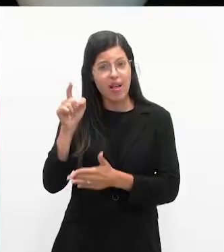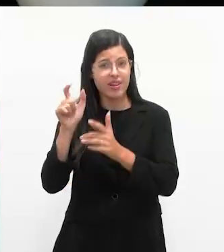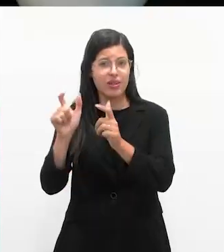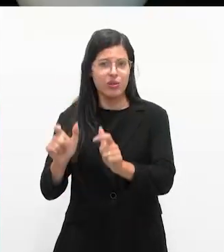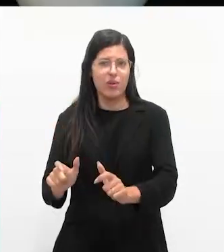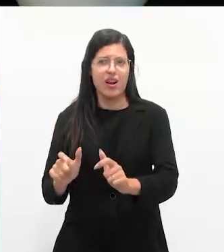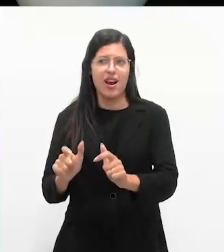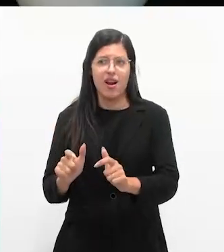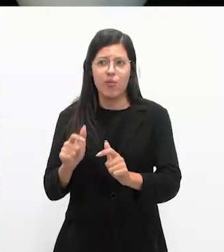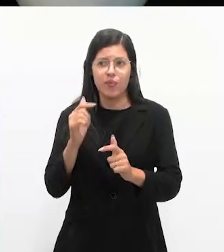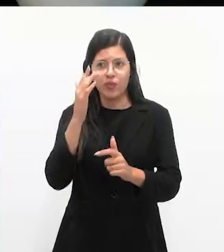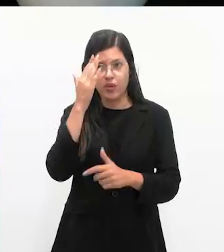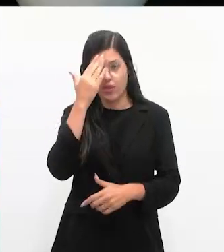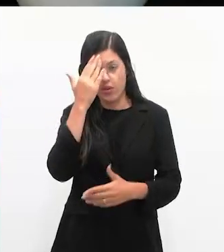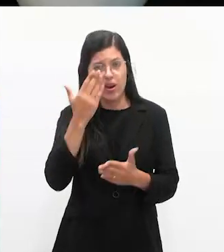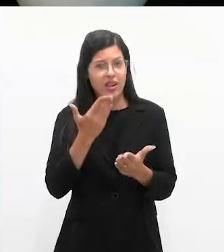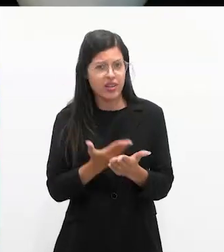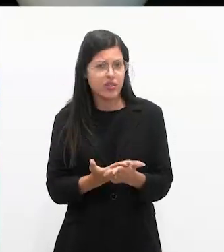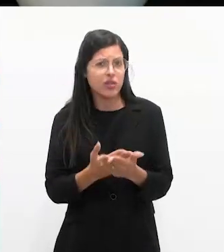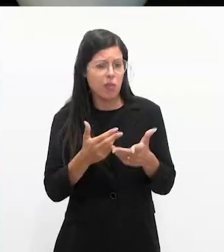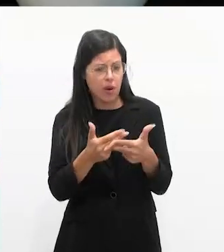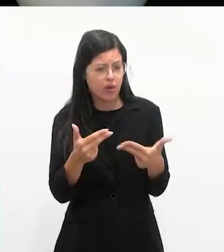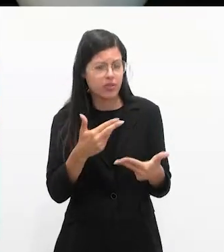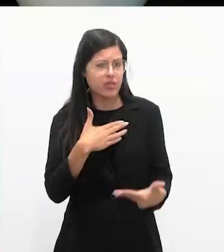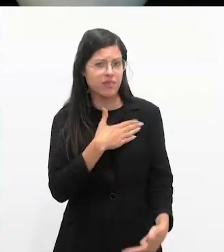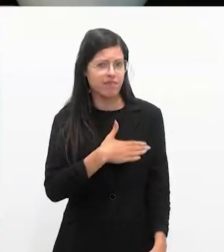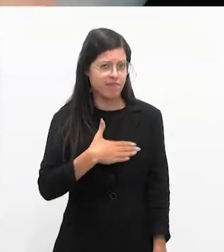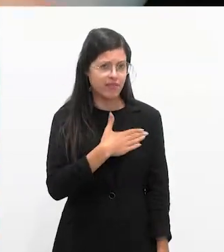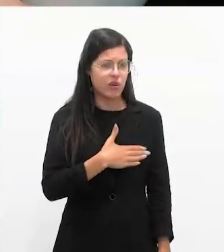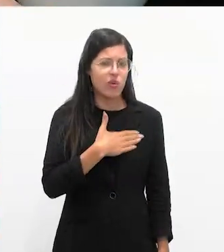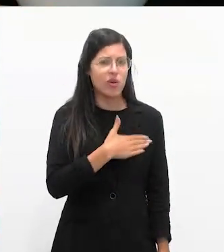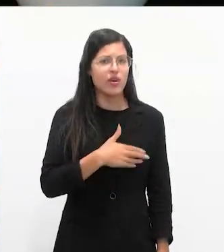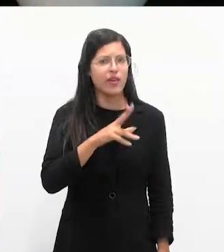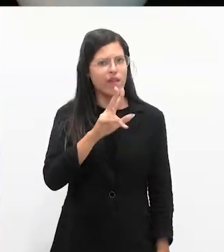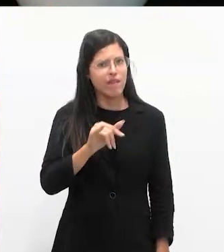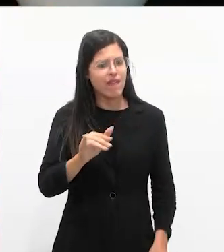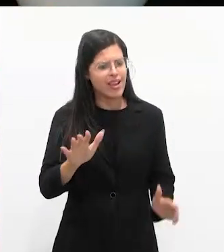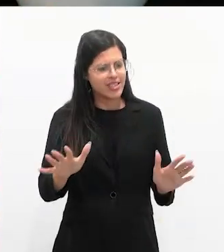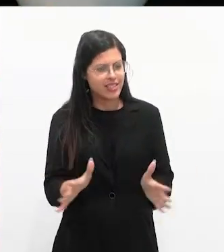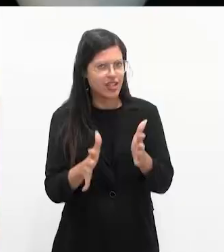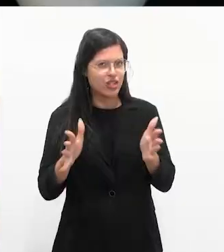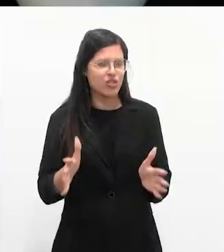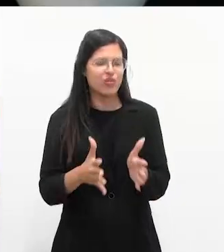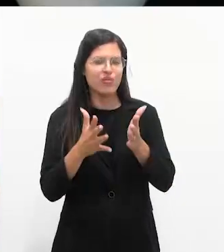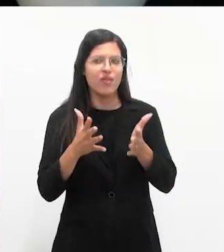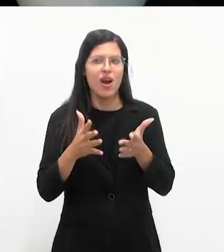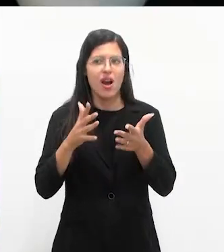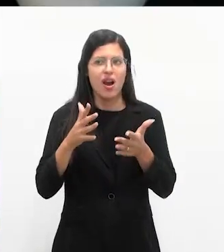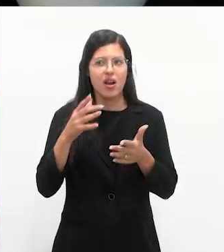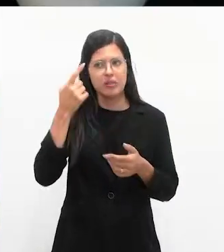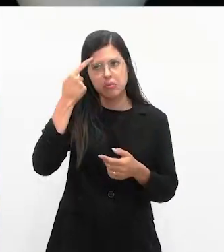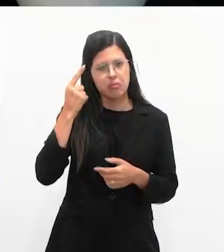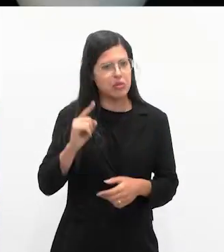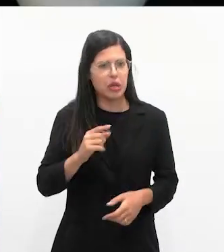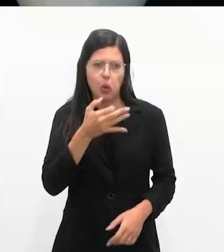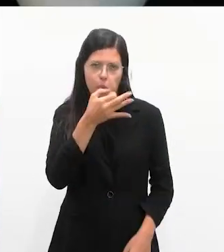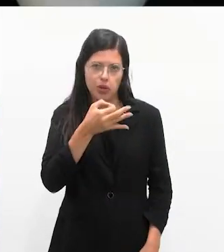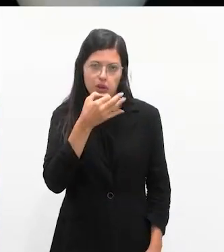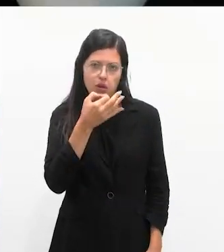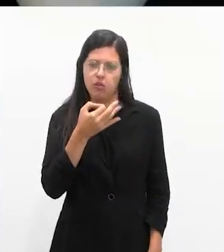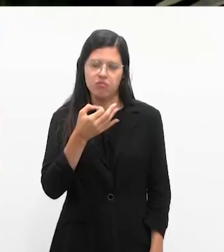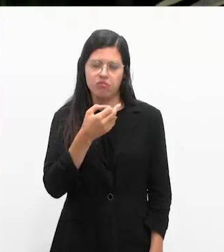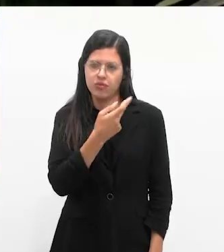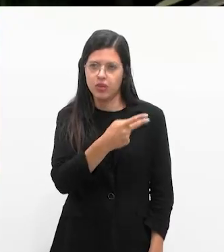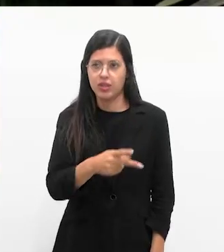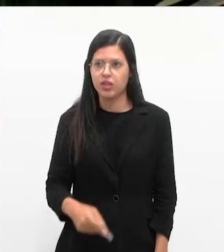acho que é realmente uma coisa que ele gosta e que ele vai incentivar. Não sei se foi essa a visão que vocês